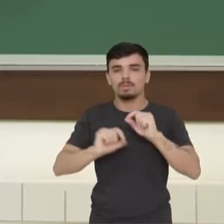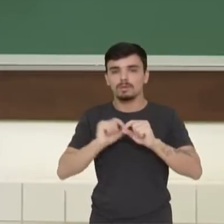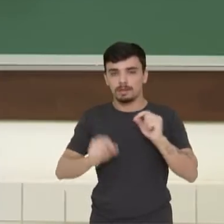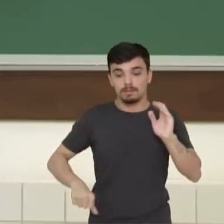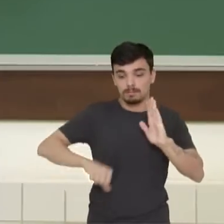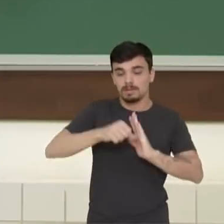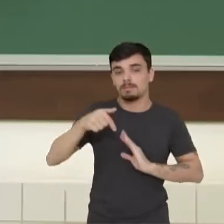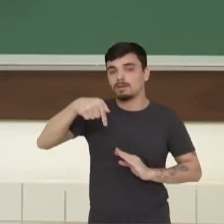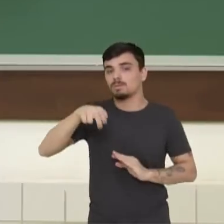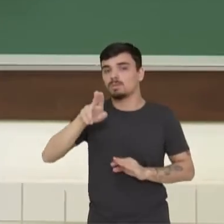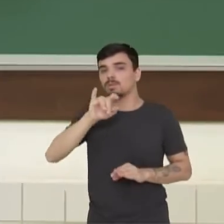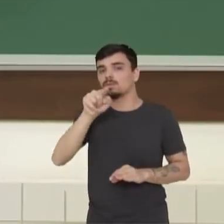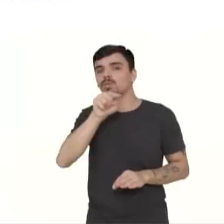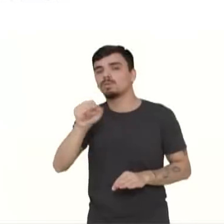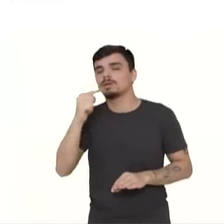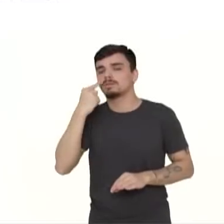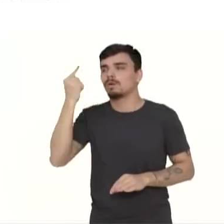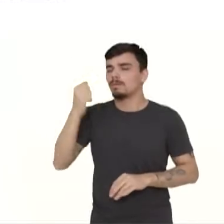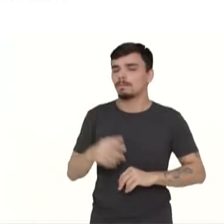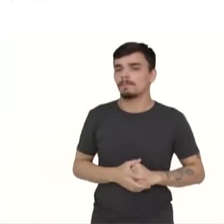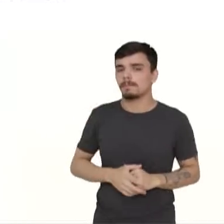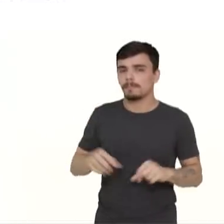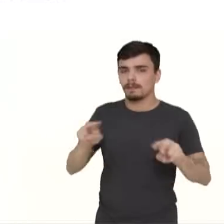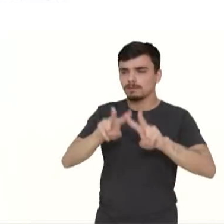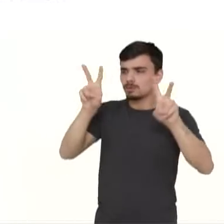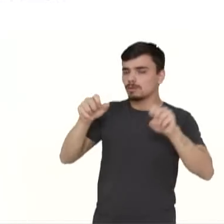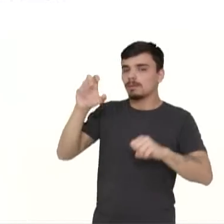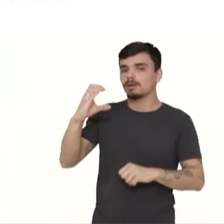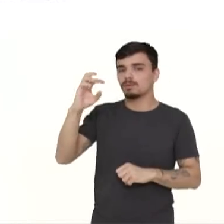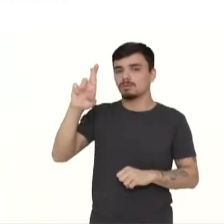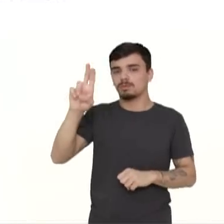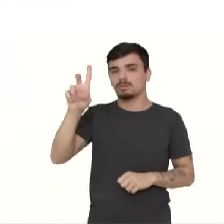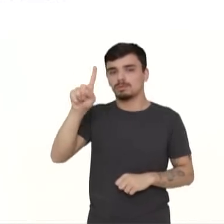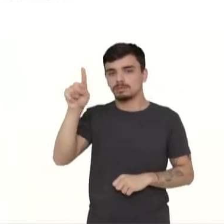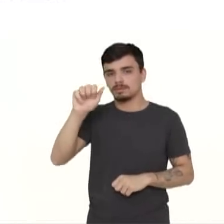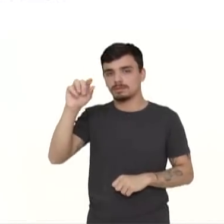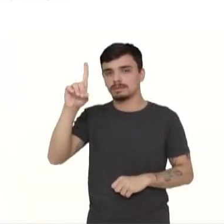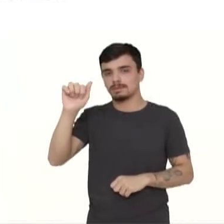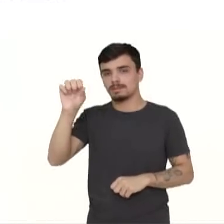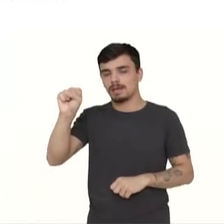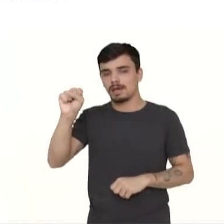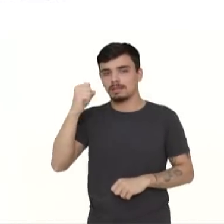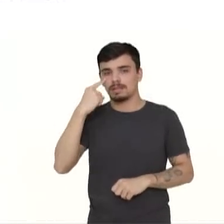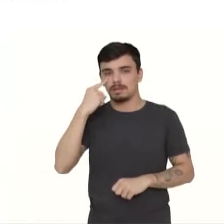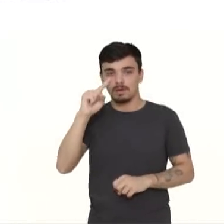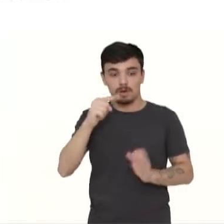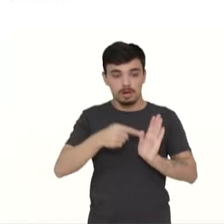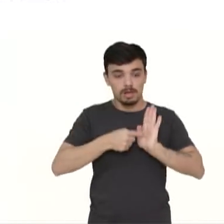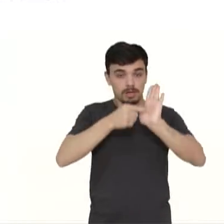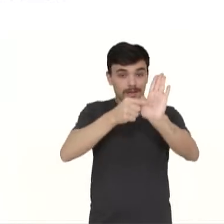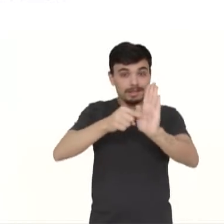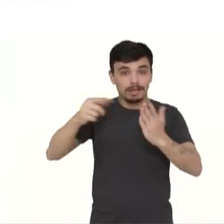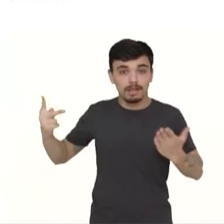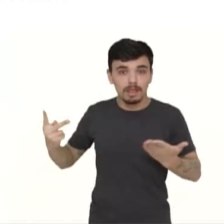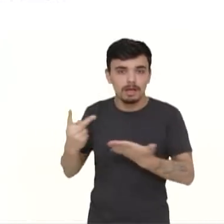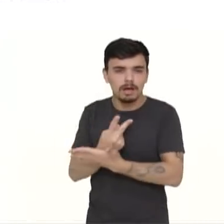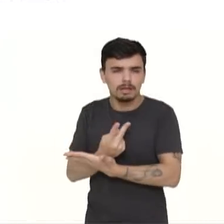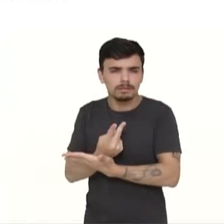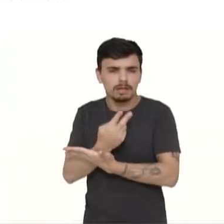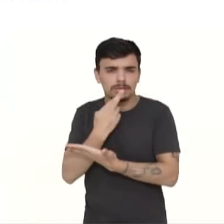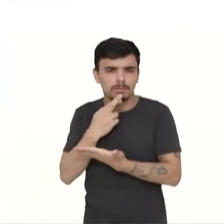primeiro quiz, né? Sobre as cruzadas, indique a resposta incorreta.